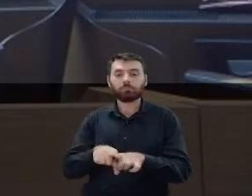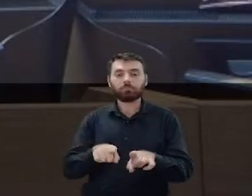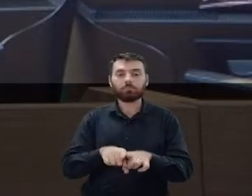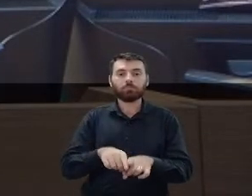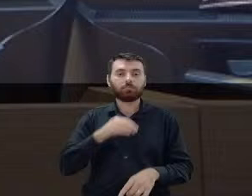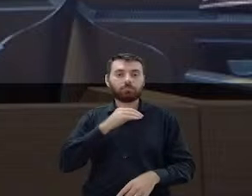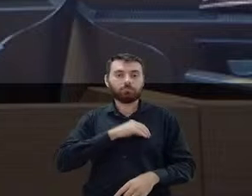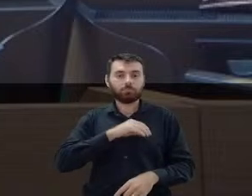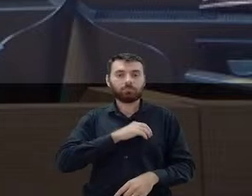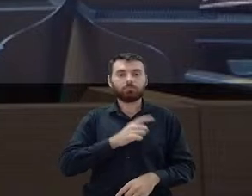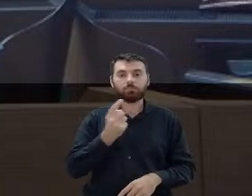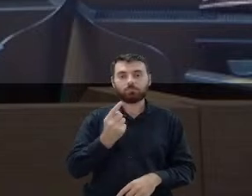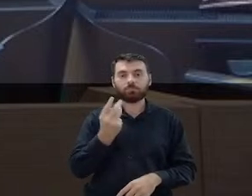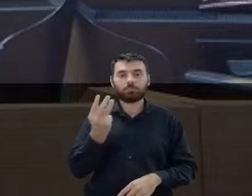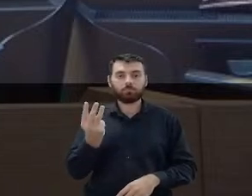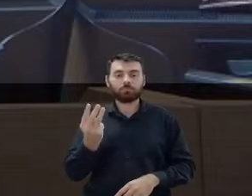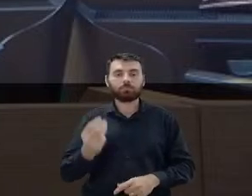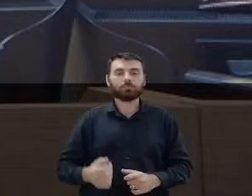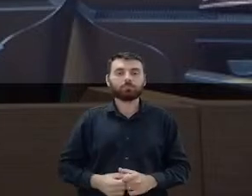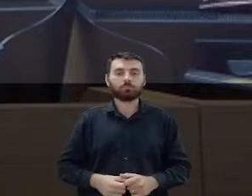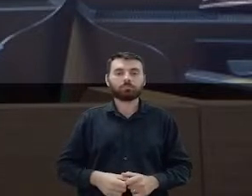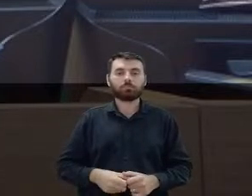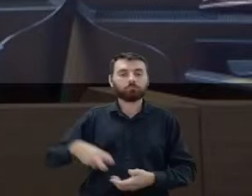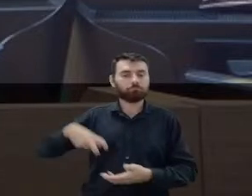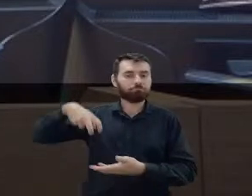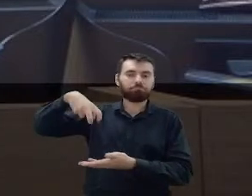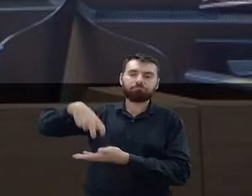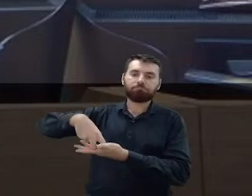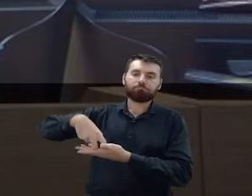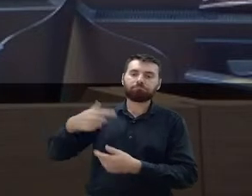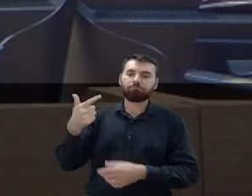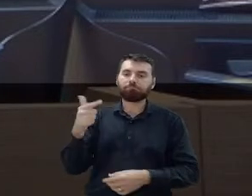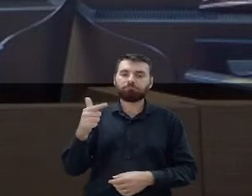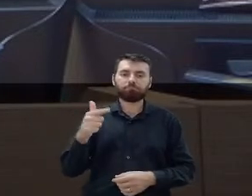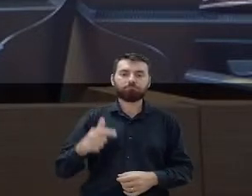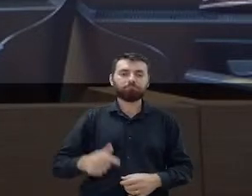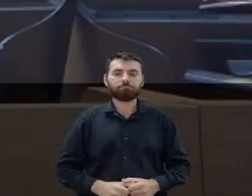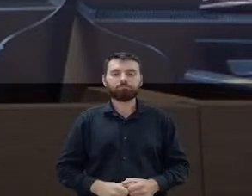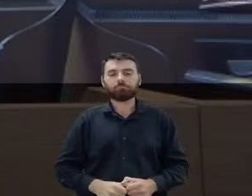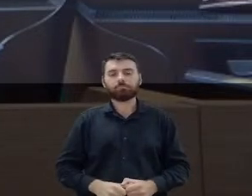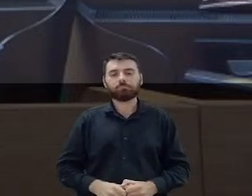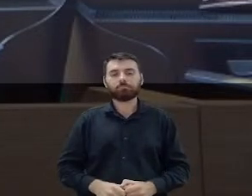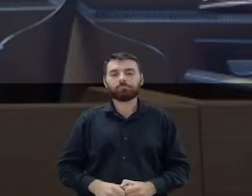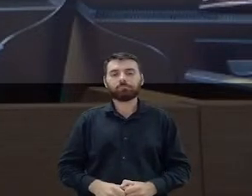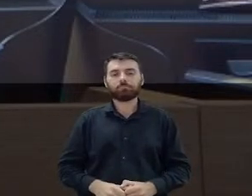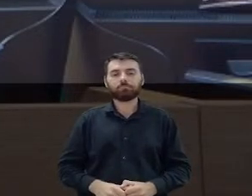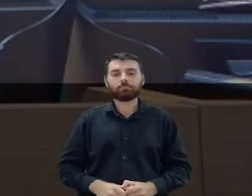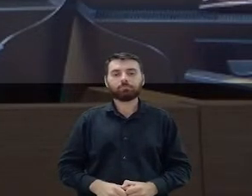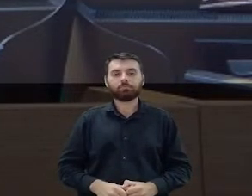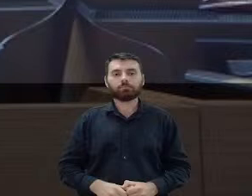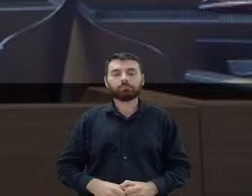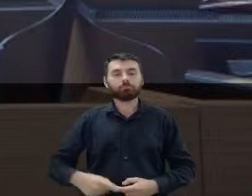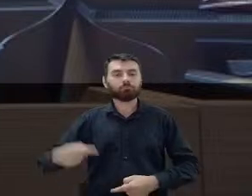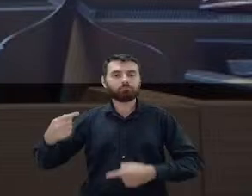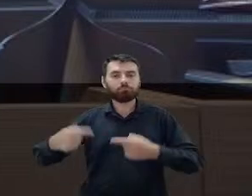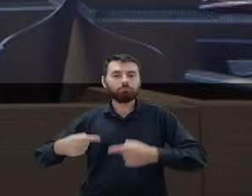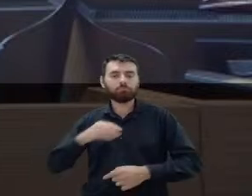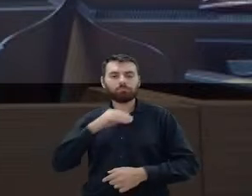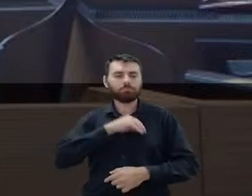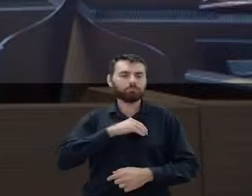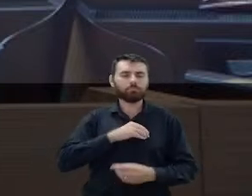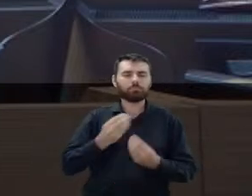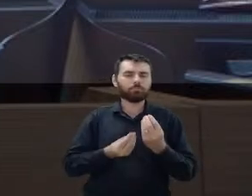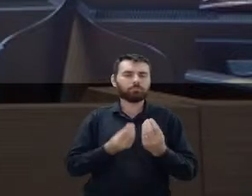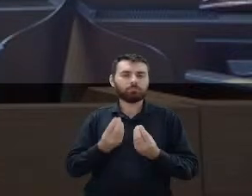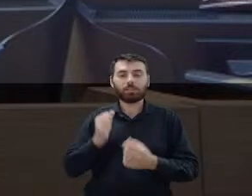sexta alimentação. Não está na sentença. Ainda que se discuta a natureza salarial, se não